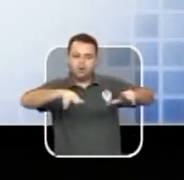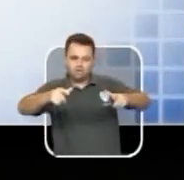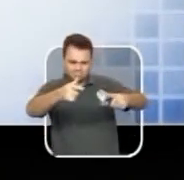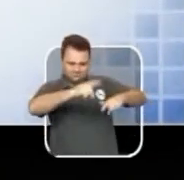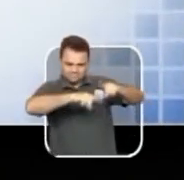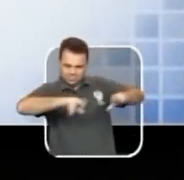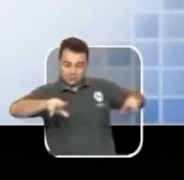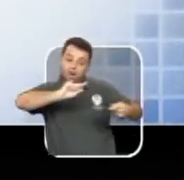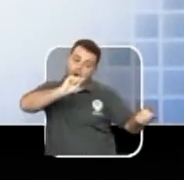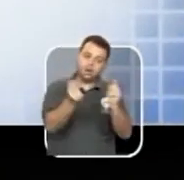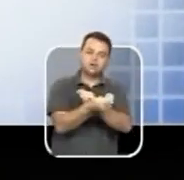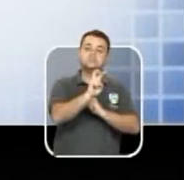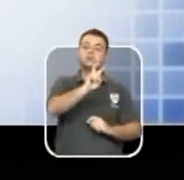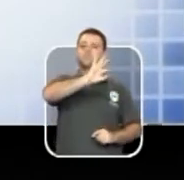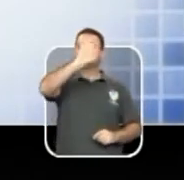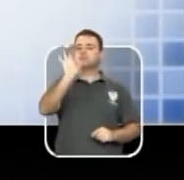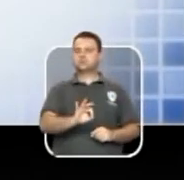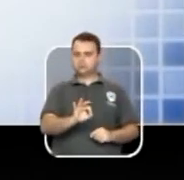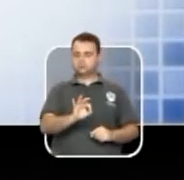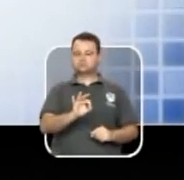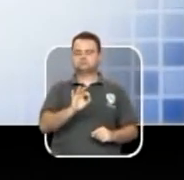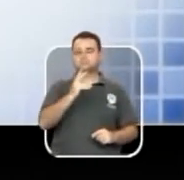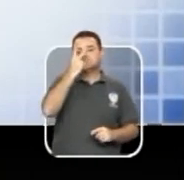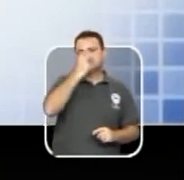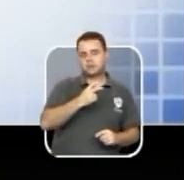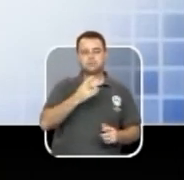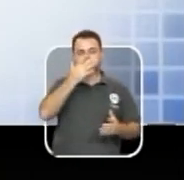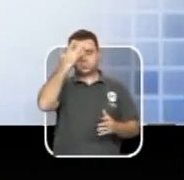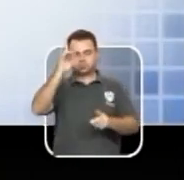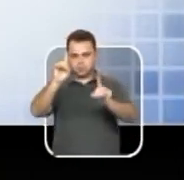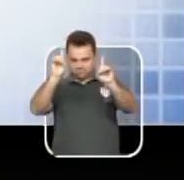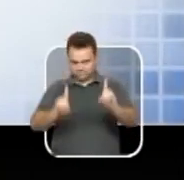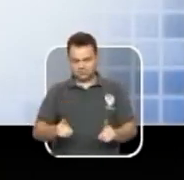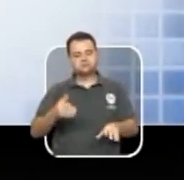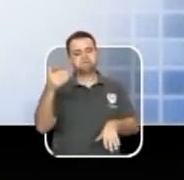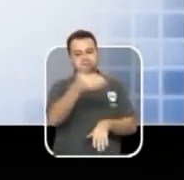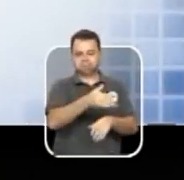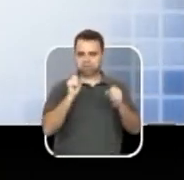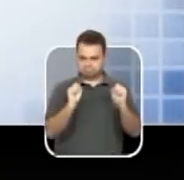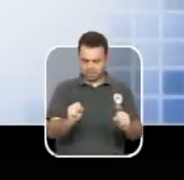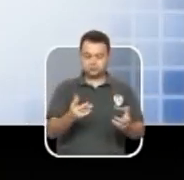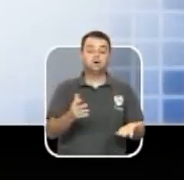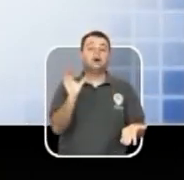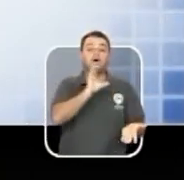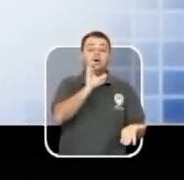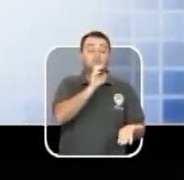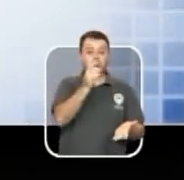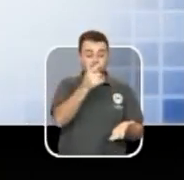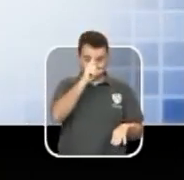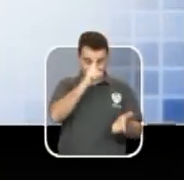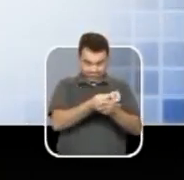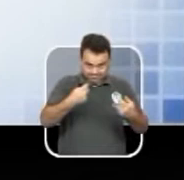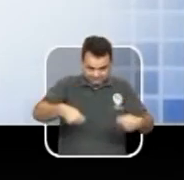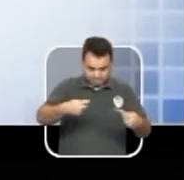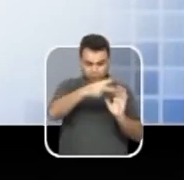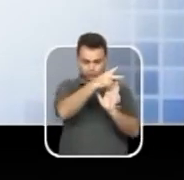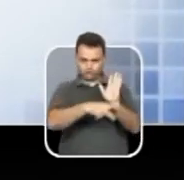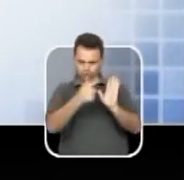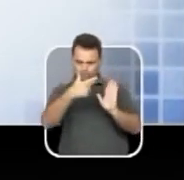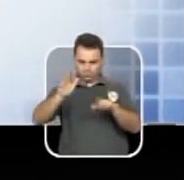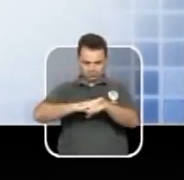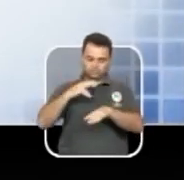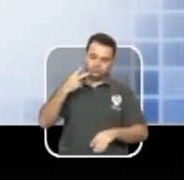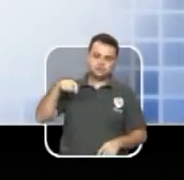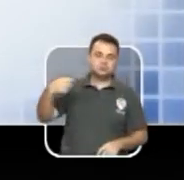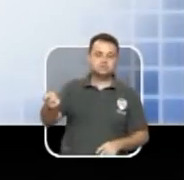por pessoas com deficiência, inclusive visual. A outra urgência aprovada foi ao projeto de resolução de Diego Mafuz,